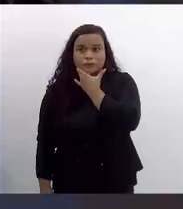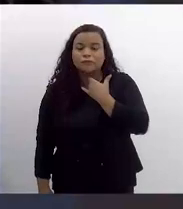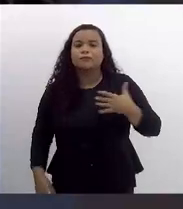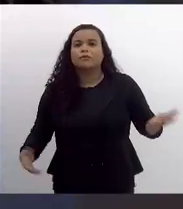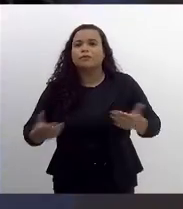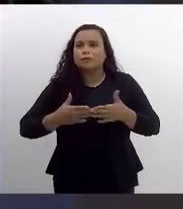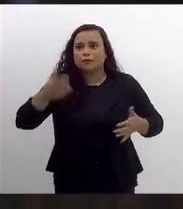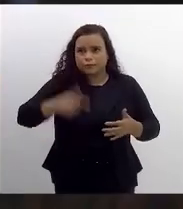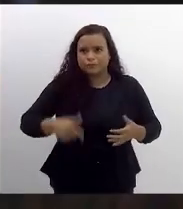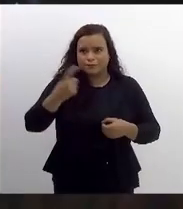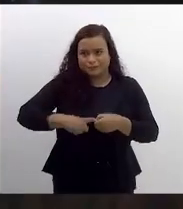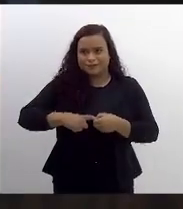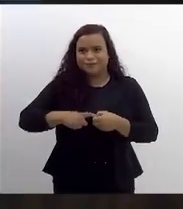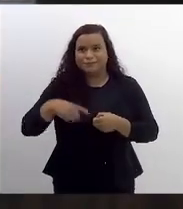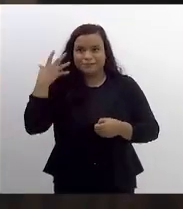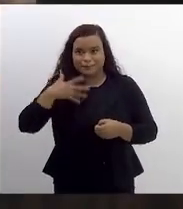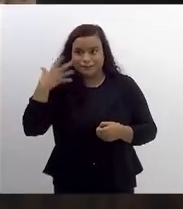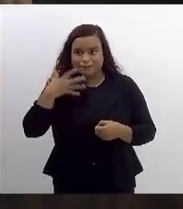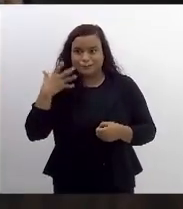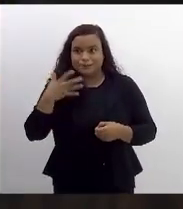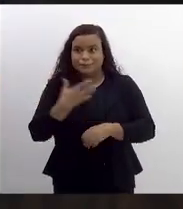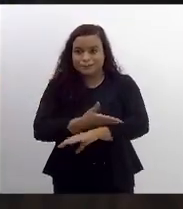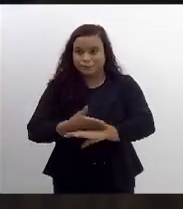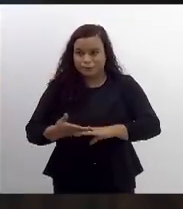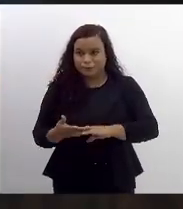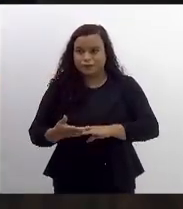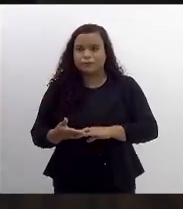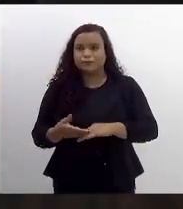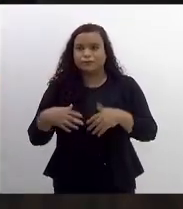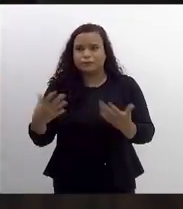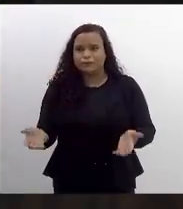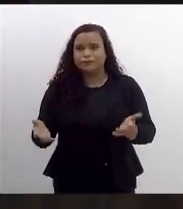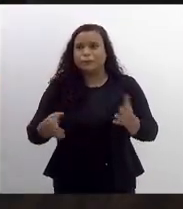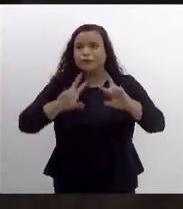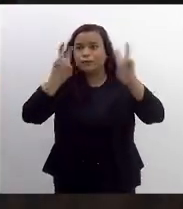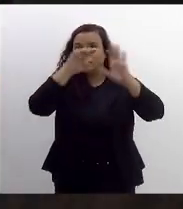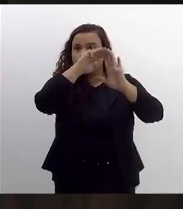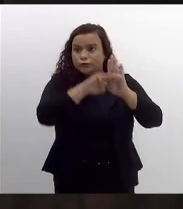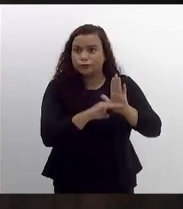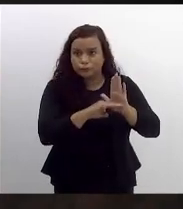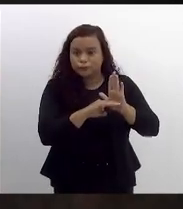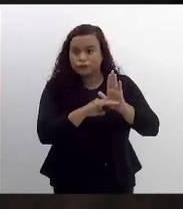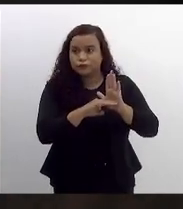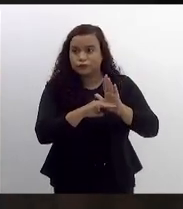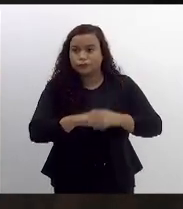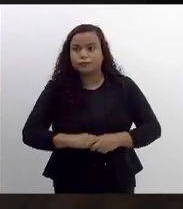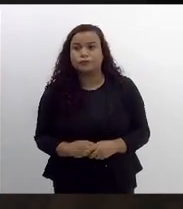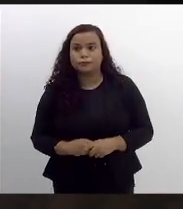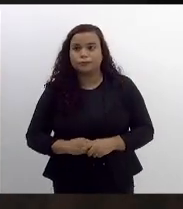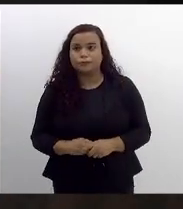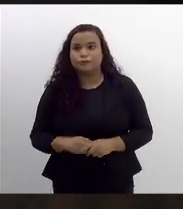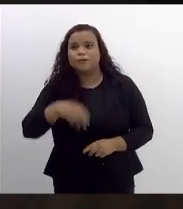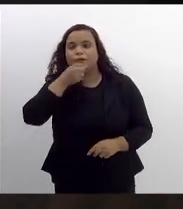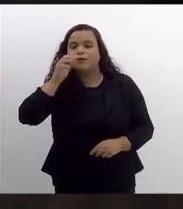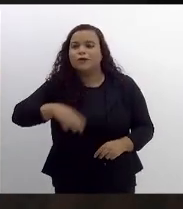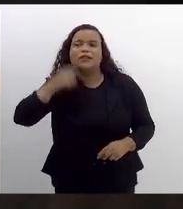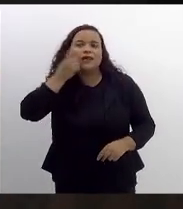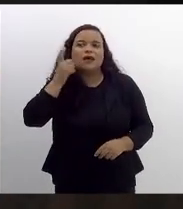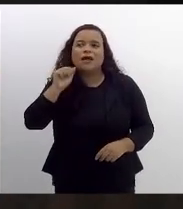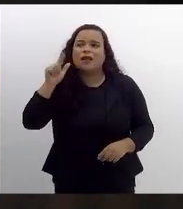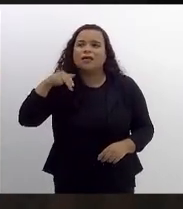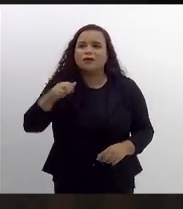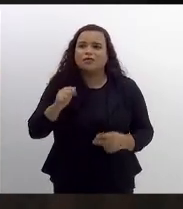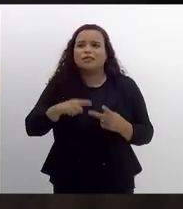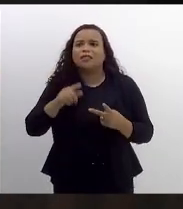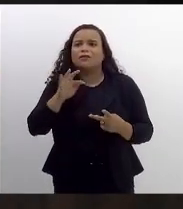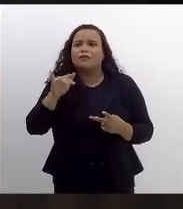e está reaberto a sessão passa-se a ordem do dia boa tarde Deputado Alana Deputado